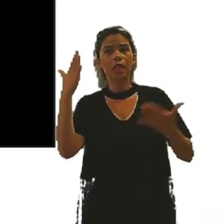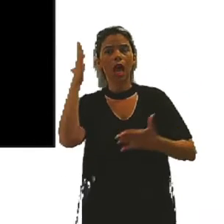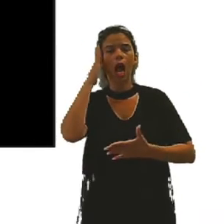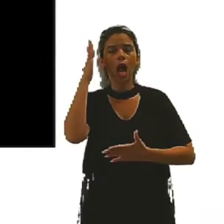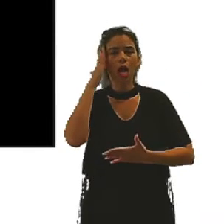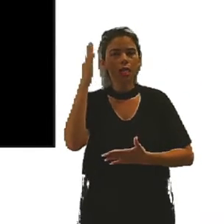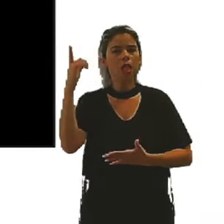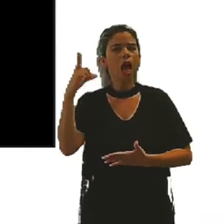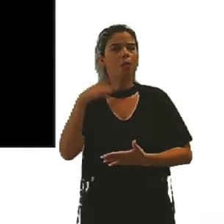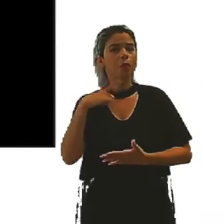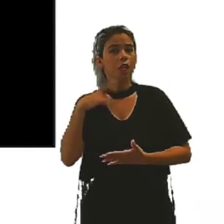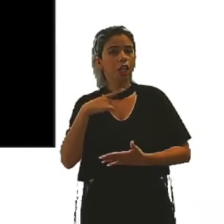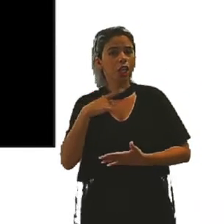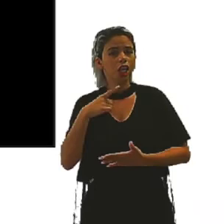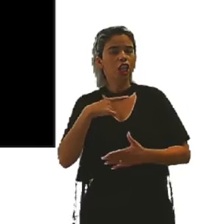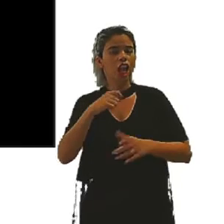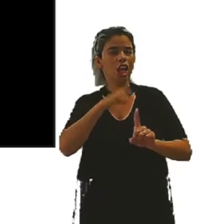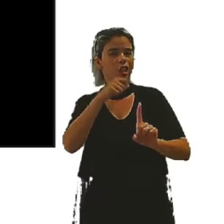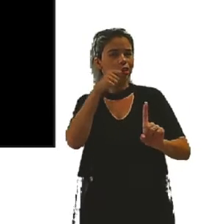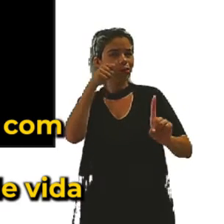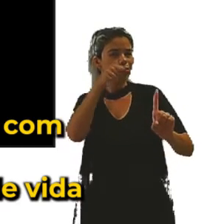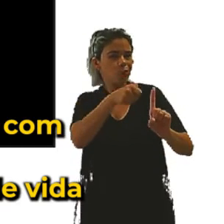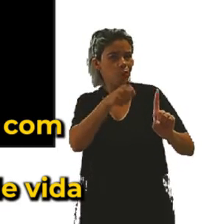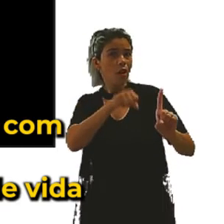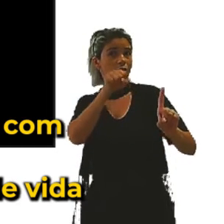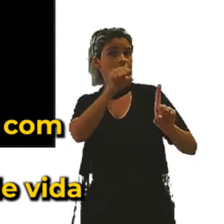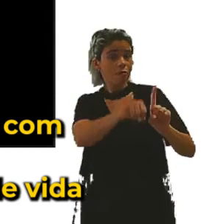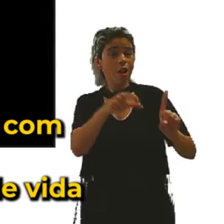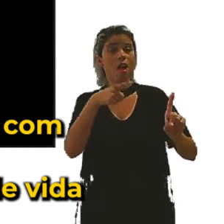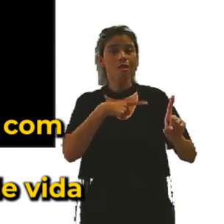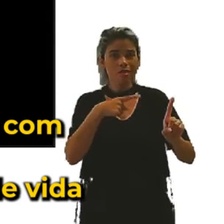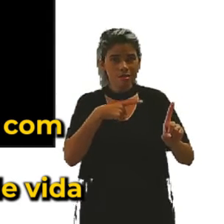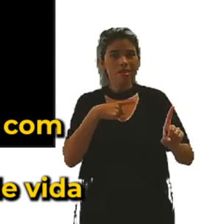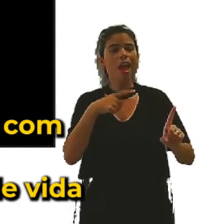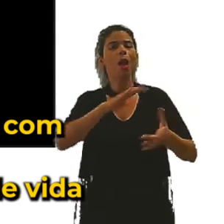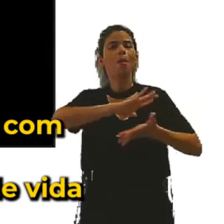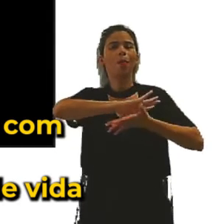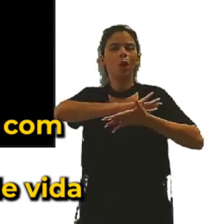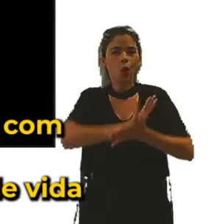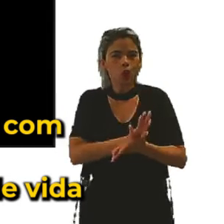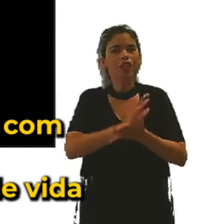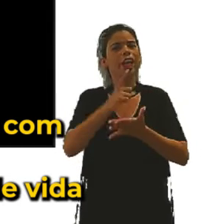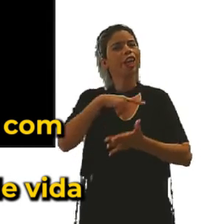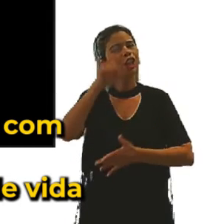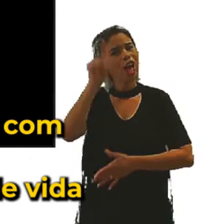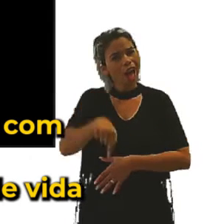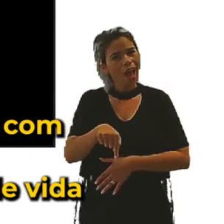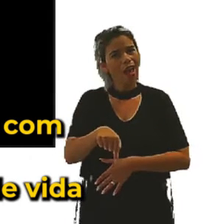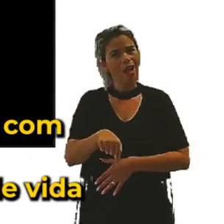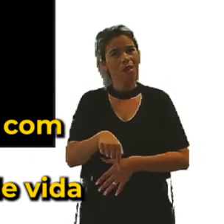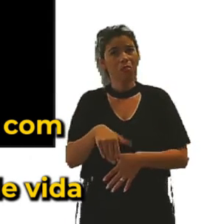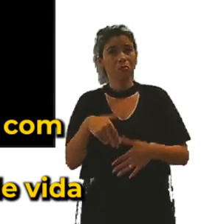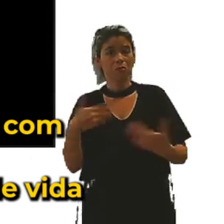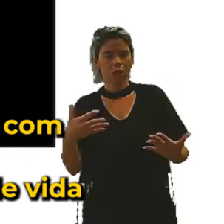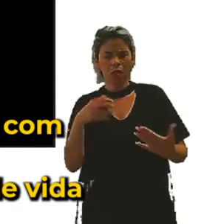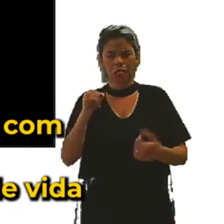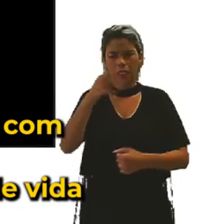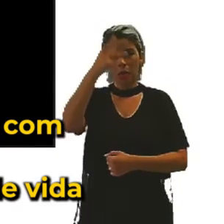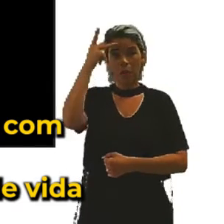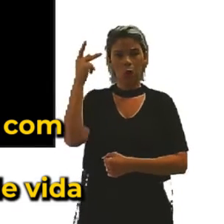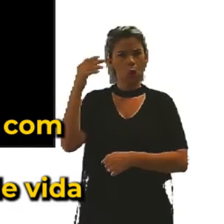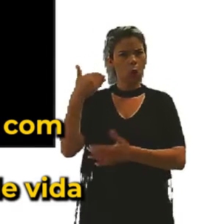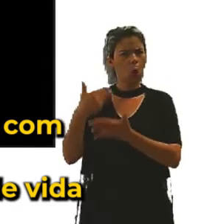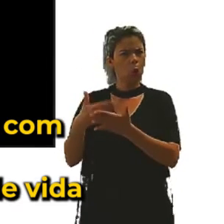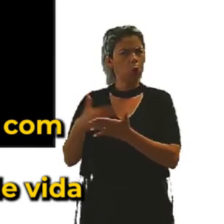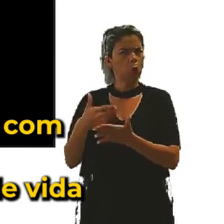tem escolaridade, ele tem condição socioeconômica. Não estou aqui dizendo que as mulheres com mais